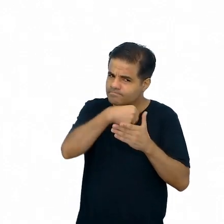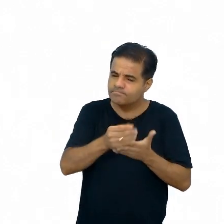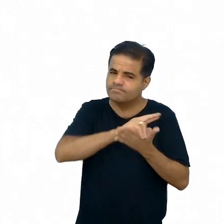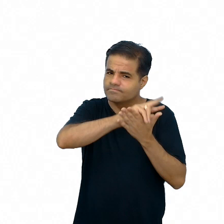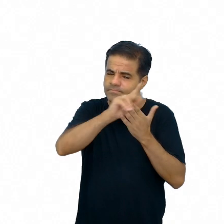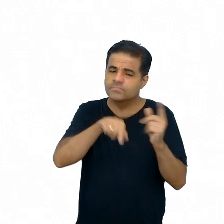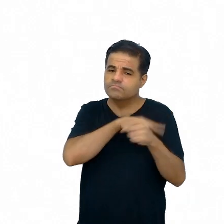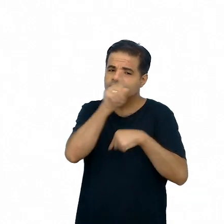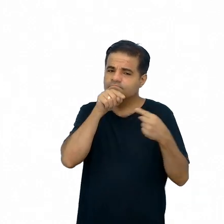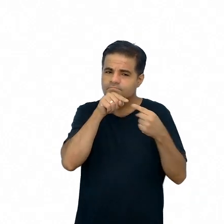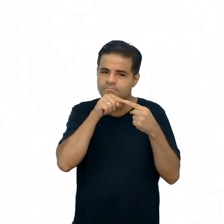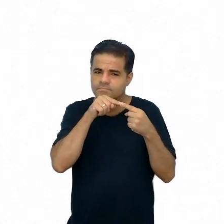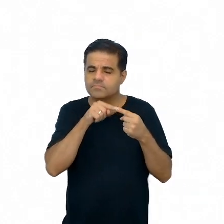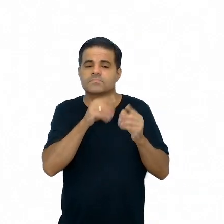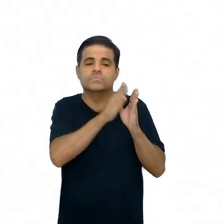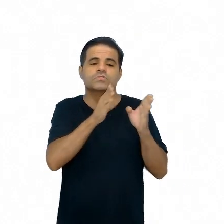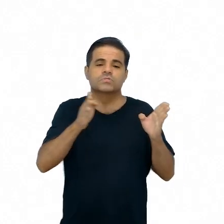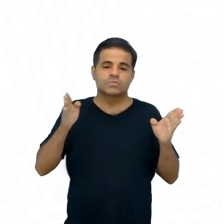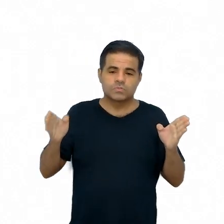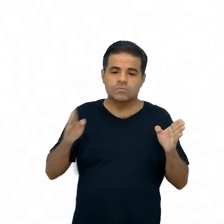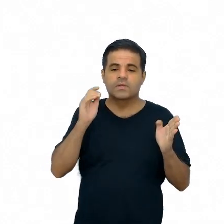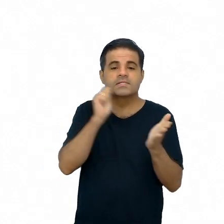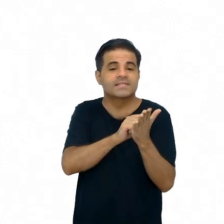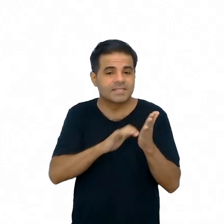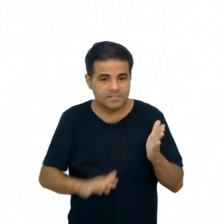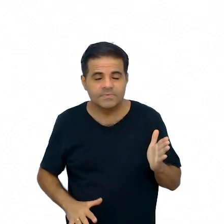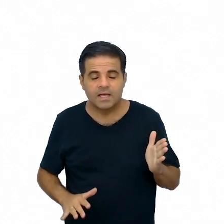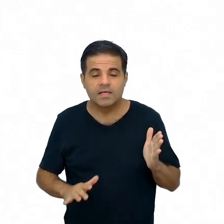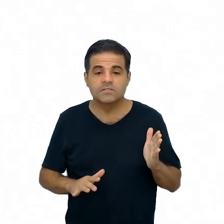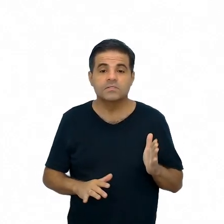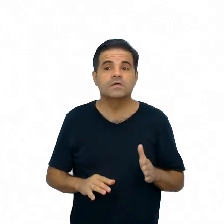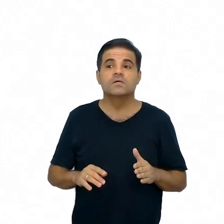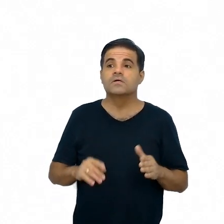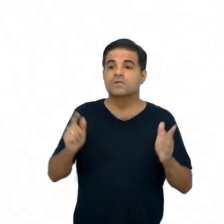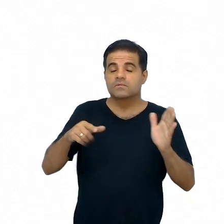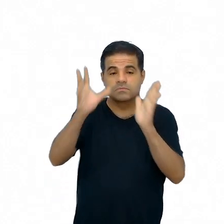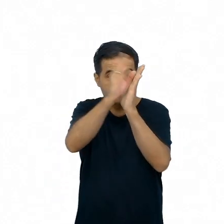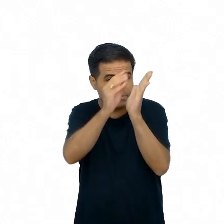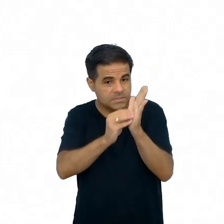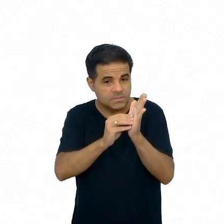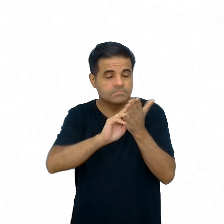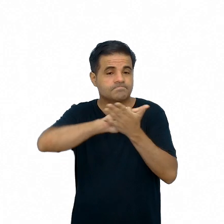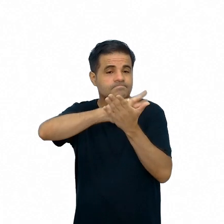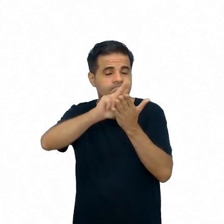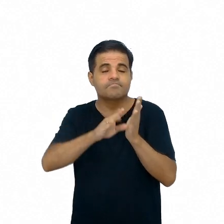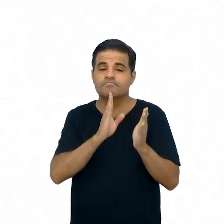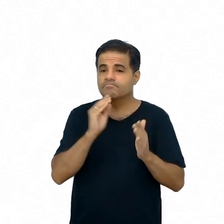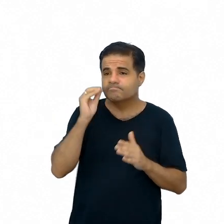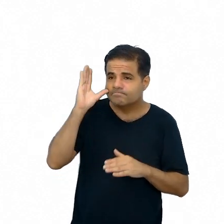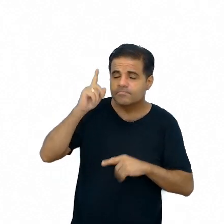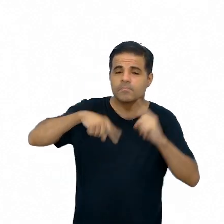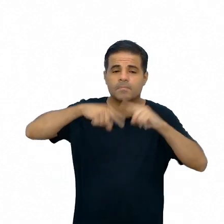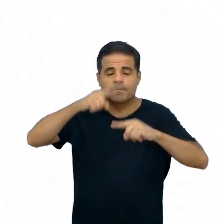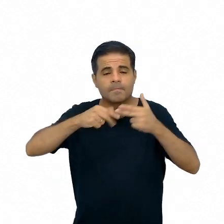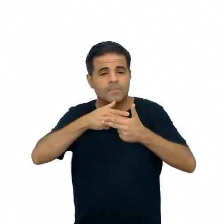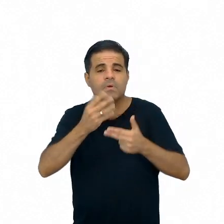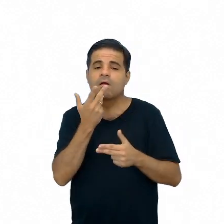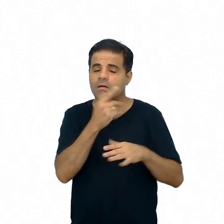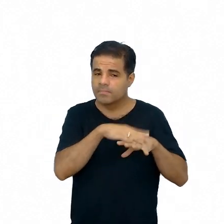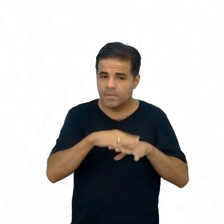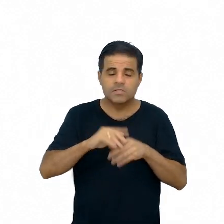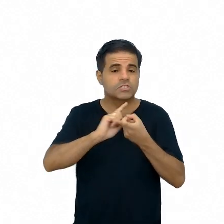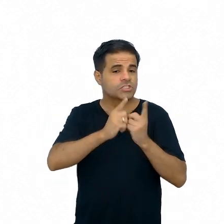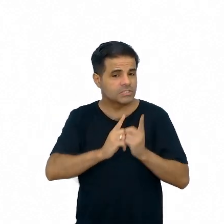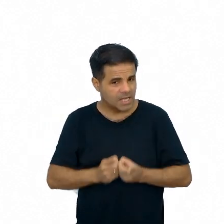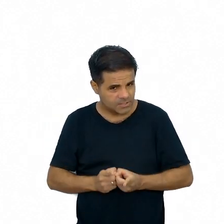e objetivos da sequência de atividades, onde é pontuado aspectos dos conhecimentos matemáticos e didáticos